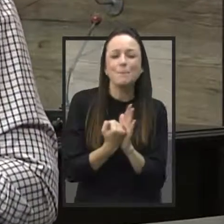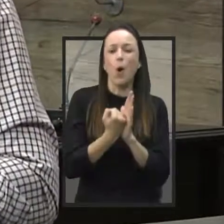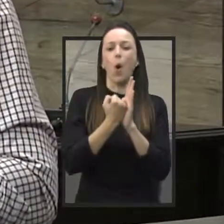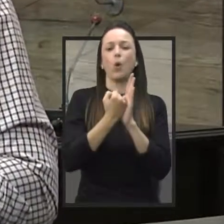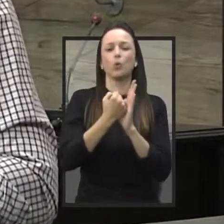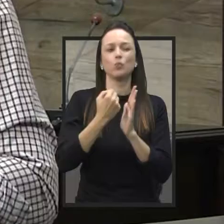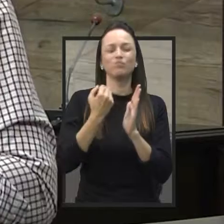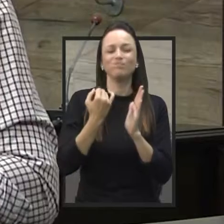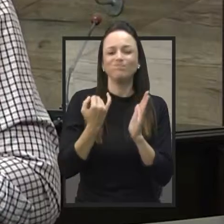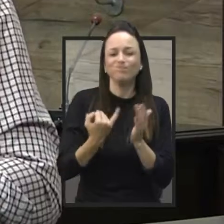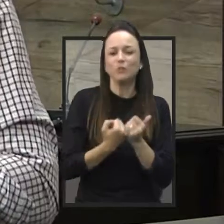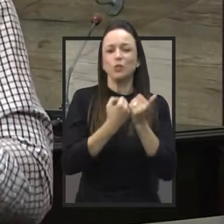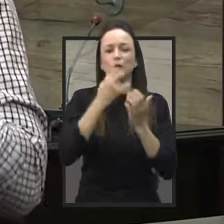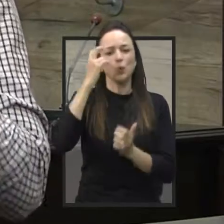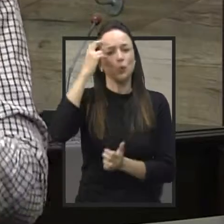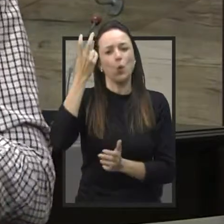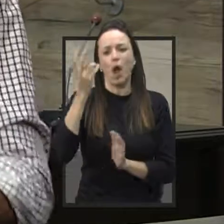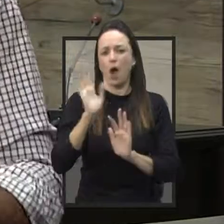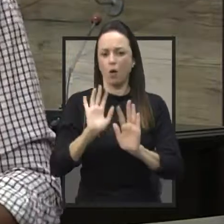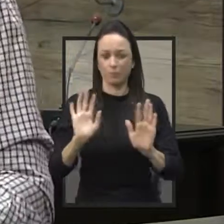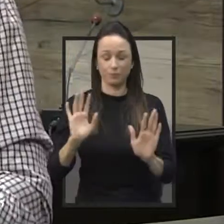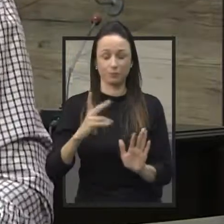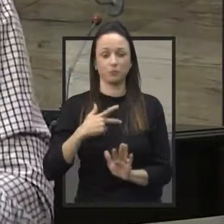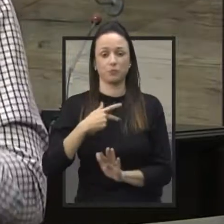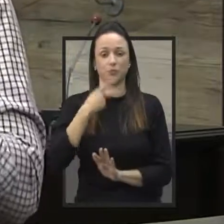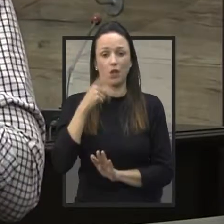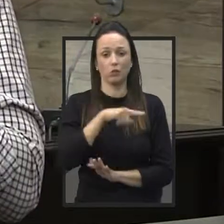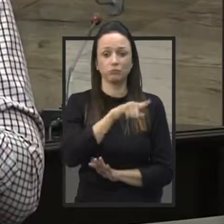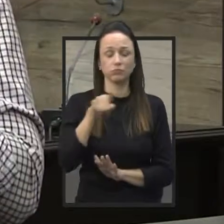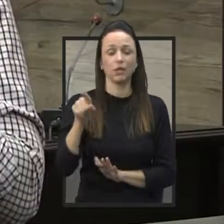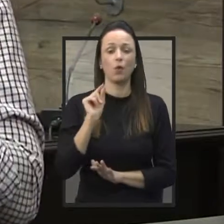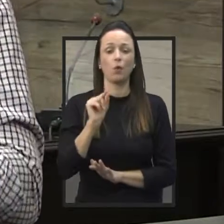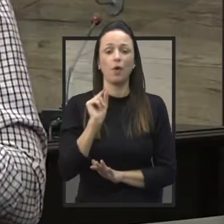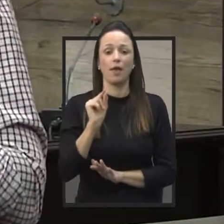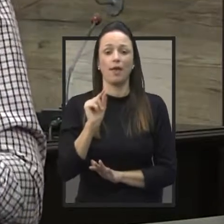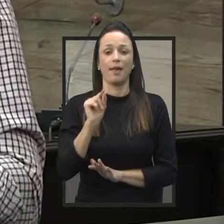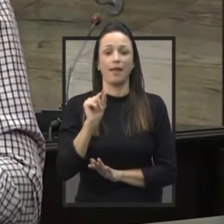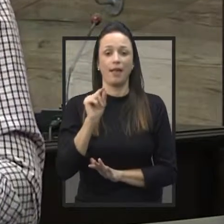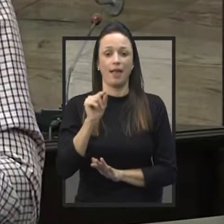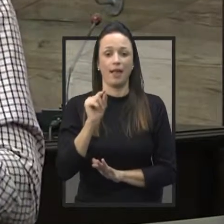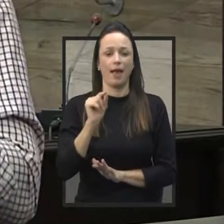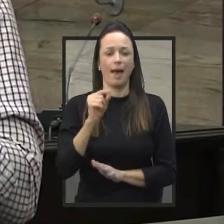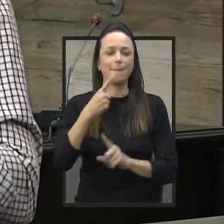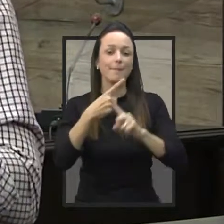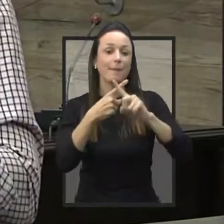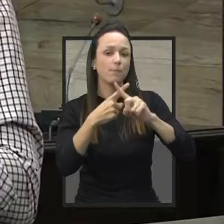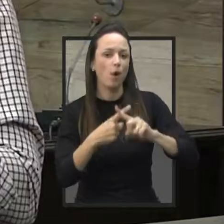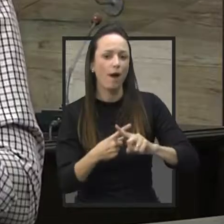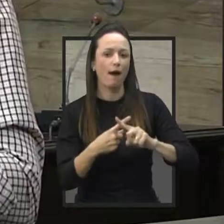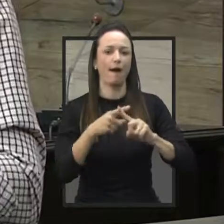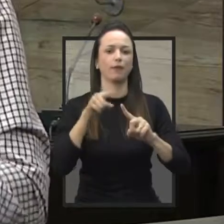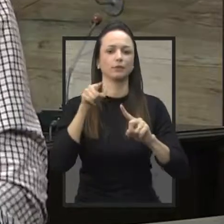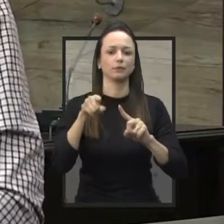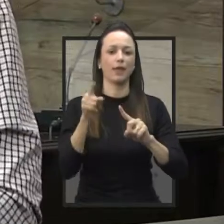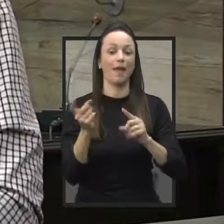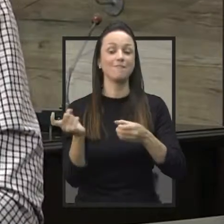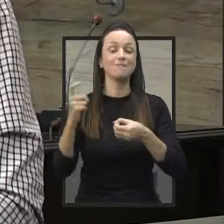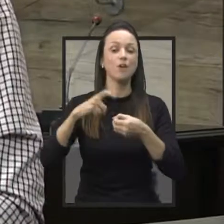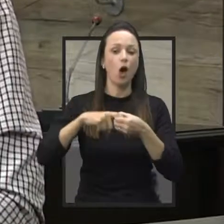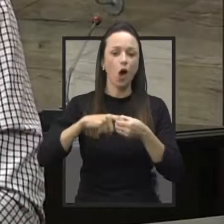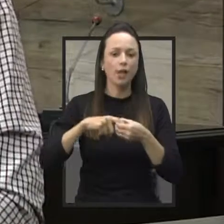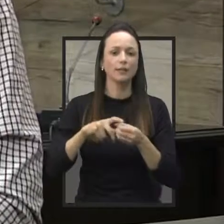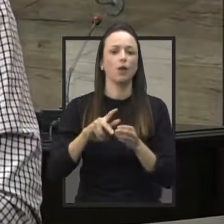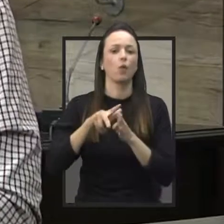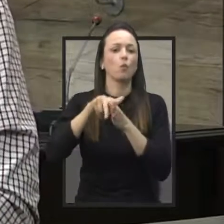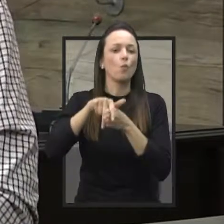de enfatizar nessa nossa conversa, e para todo mundo que estiver ouvindo, é que as provas equestres, ou a volta disso aí, não tem